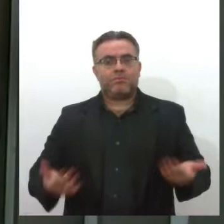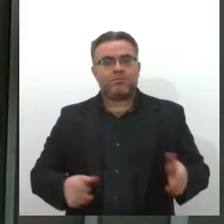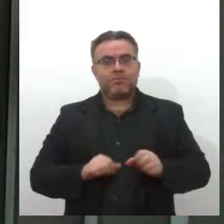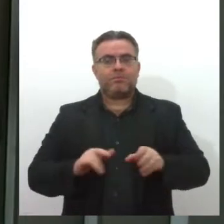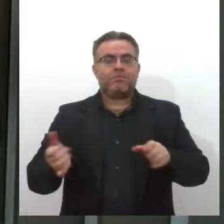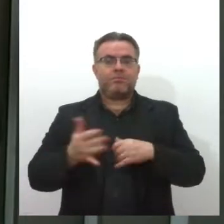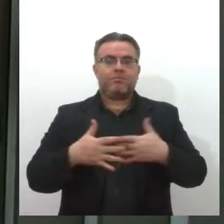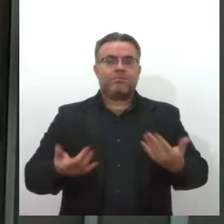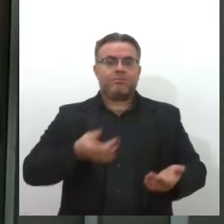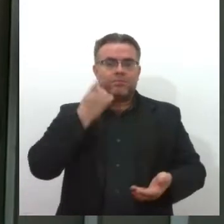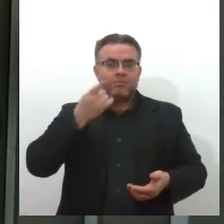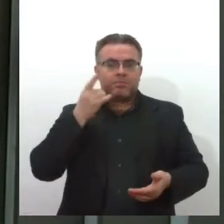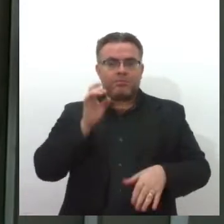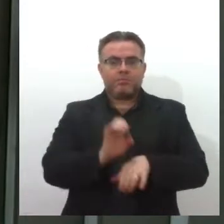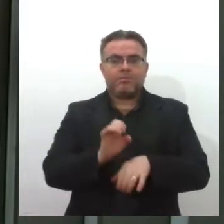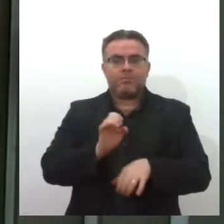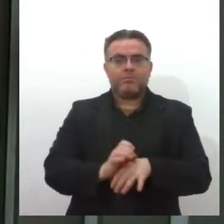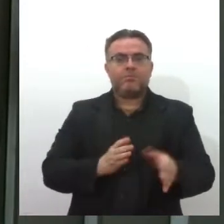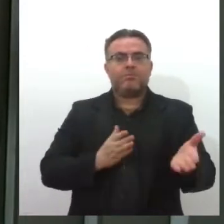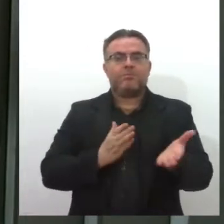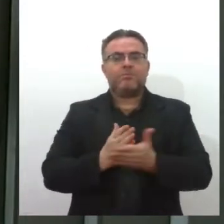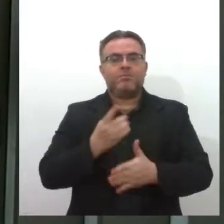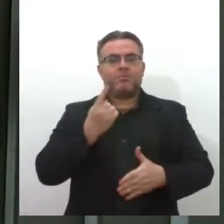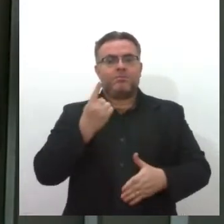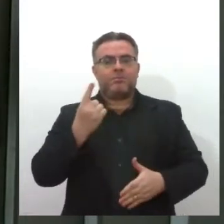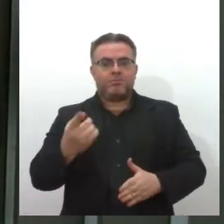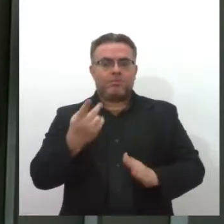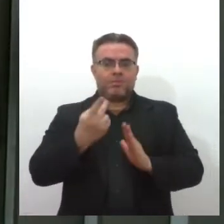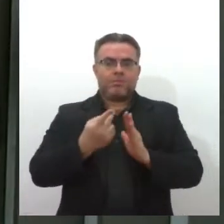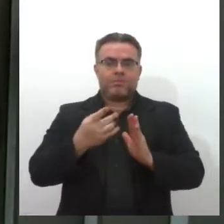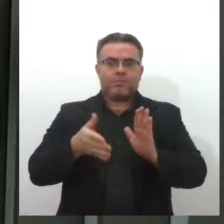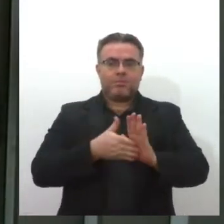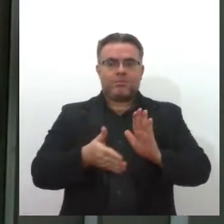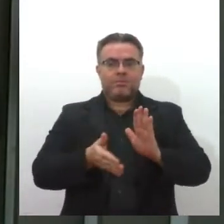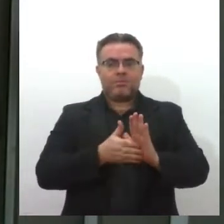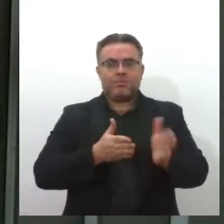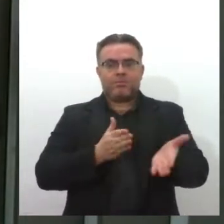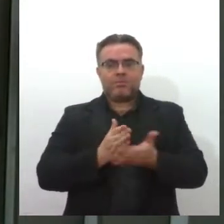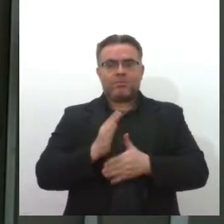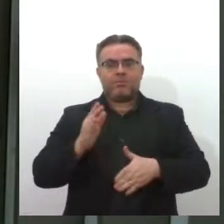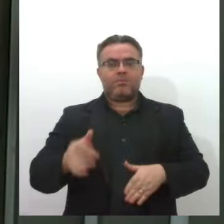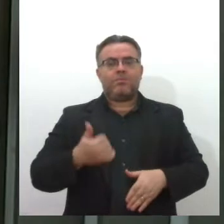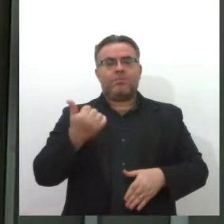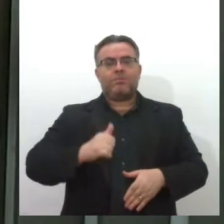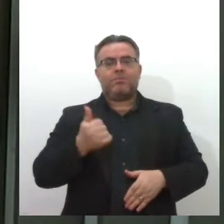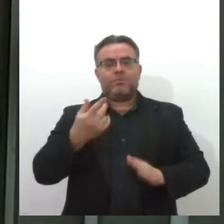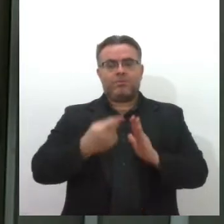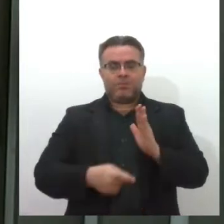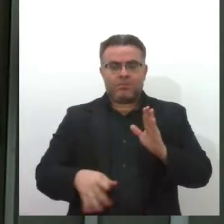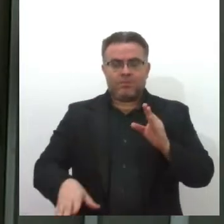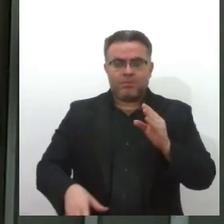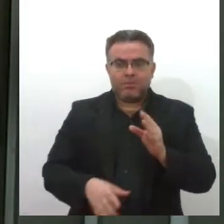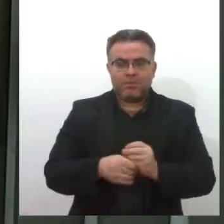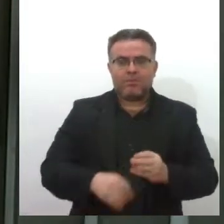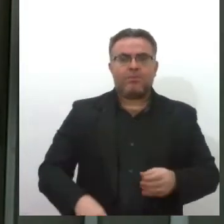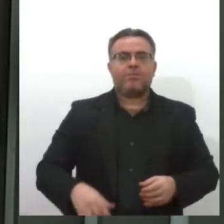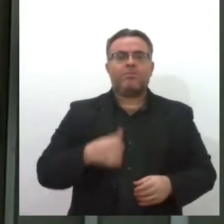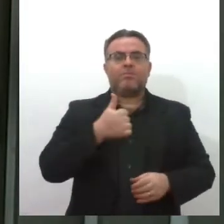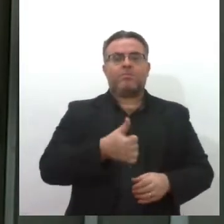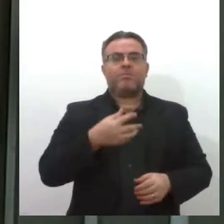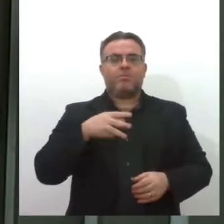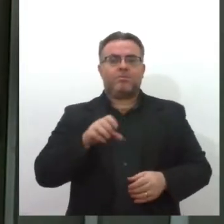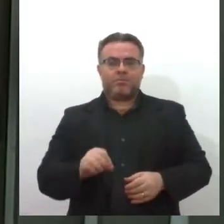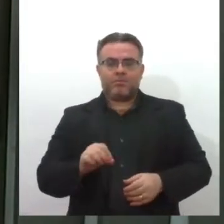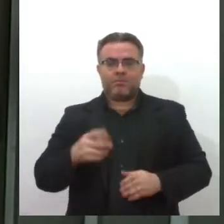deputados estaduais aprovaram uma proposta de emenda constitucional, 11 projetos de lei complementar, 130 projetos de